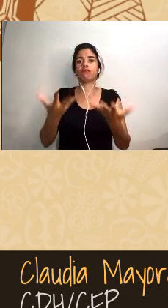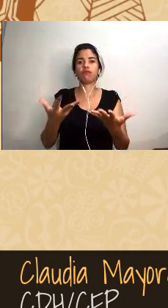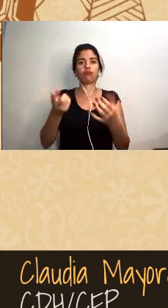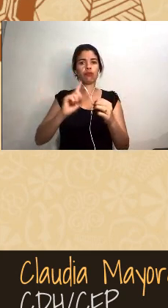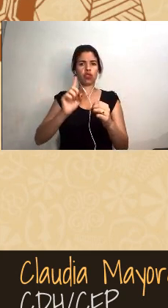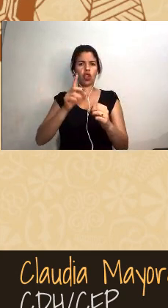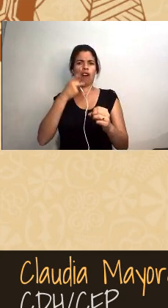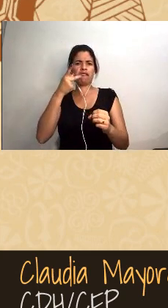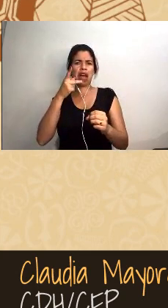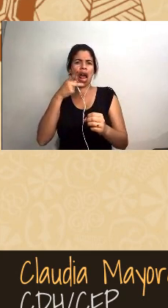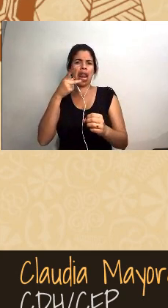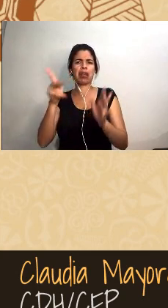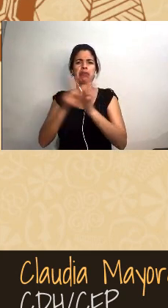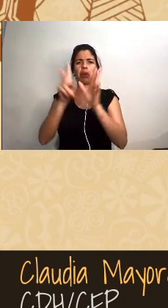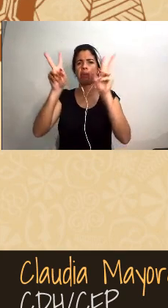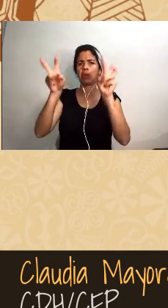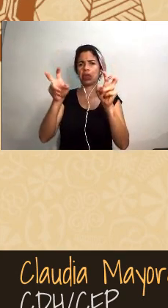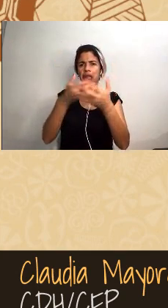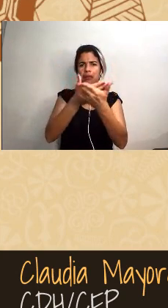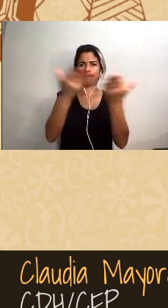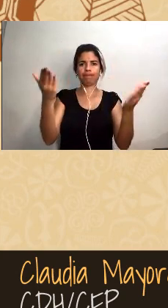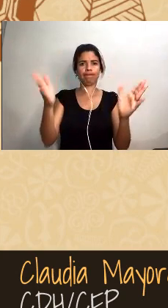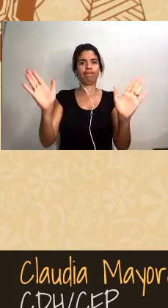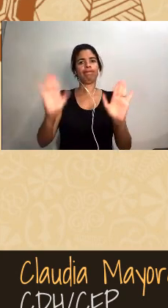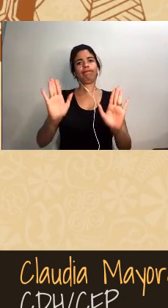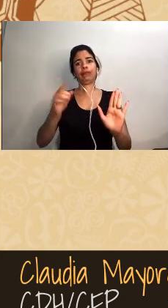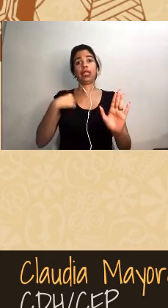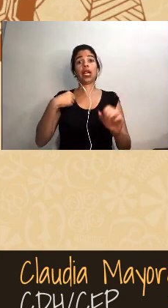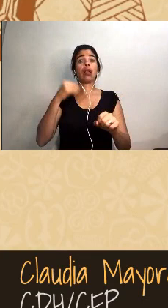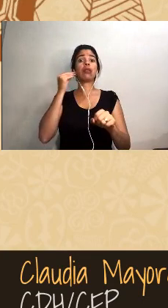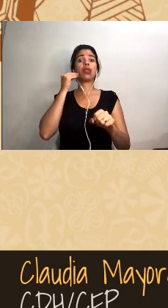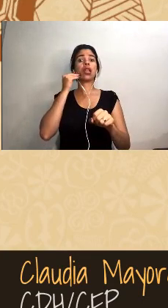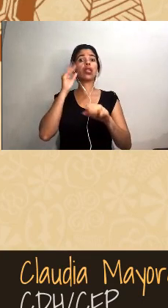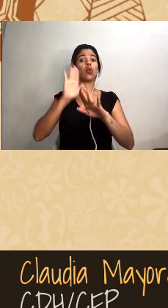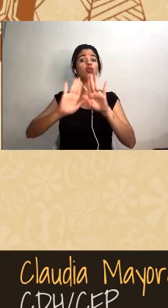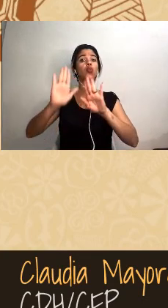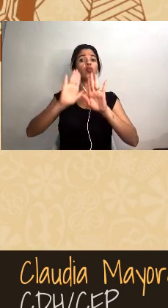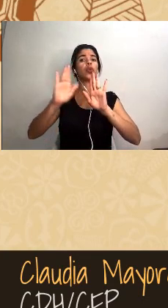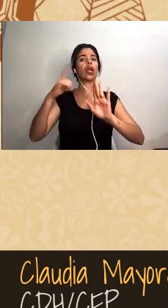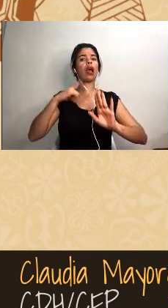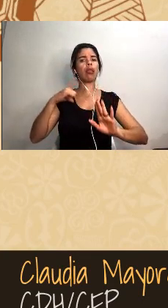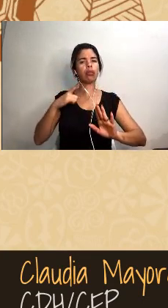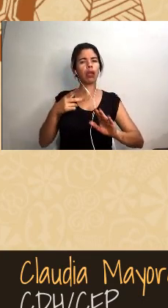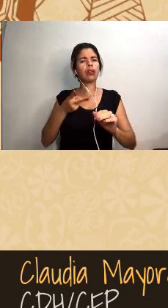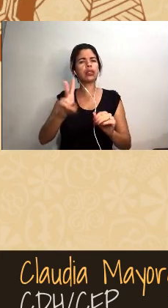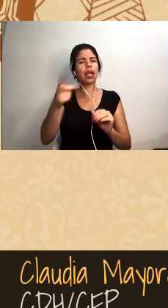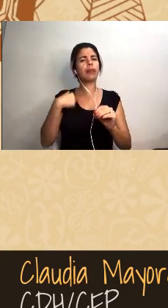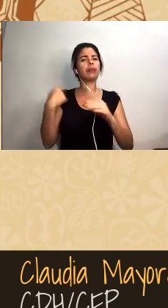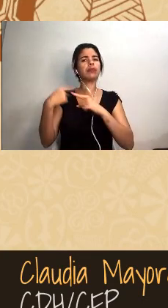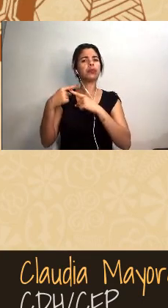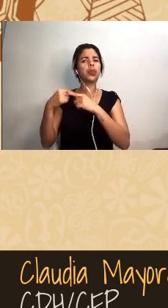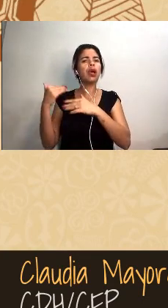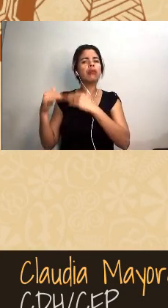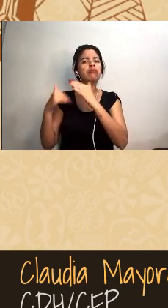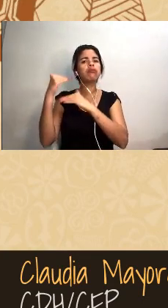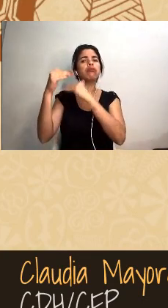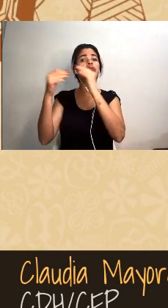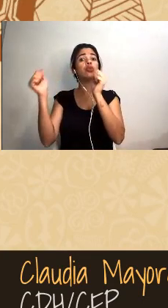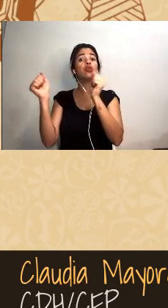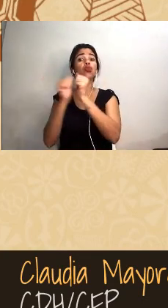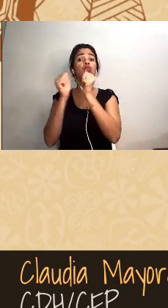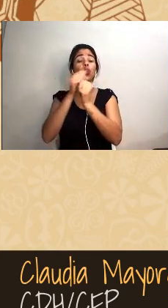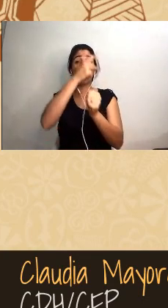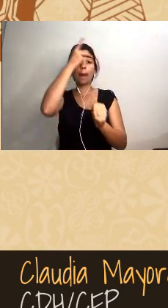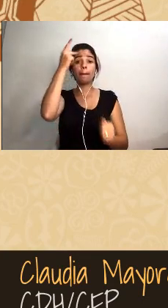sobre eles, né? Assim, que eu acho que foi um cuidado que eu tentei ter na minha fala inicial, de que toda essa construção eu fiz em conjunto com outros,